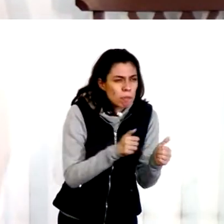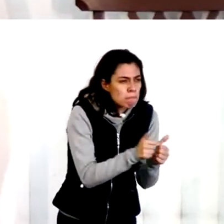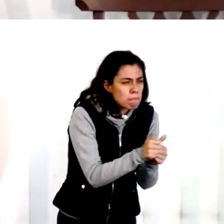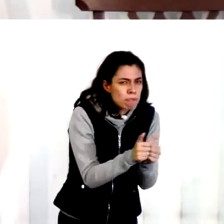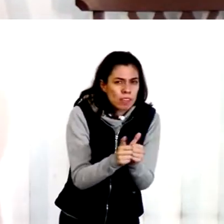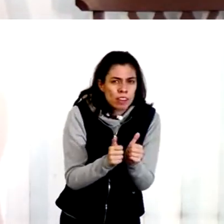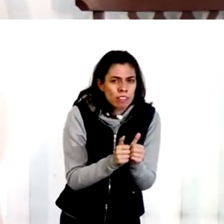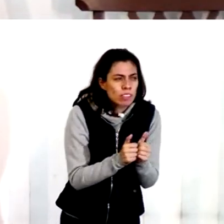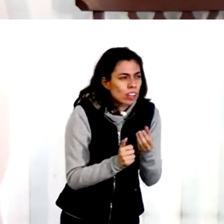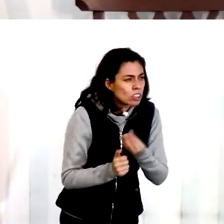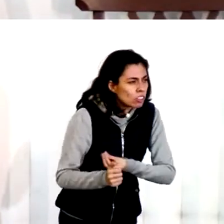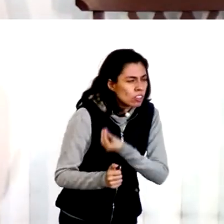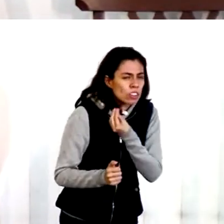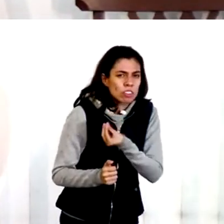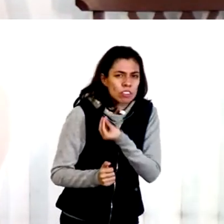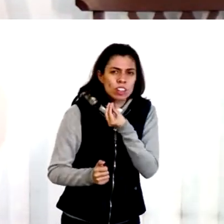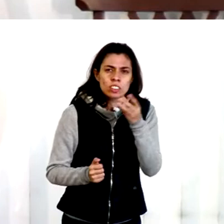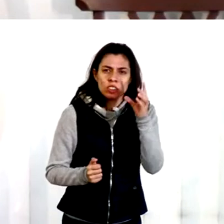Ele os 3 anos,